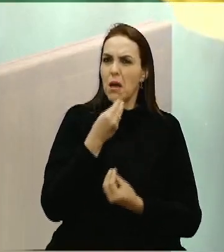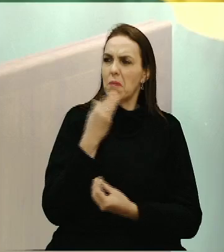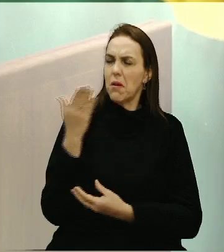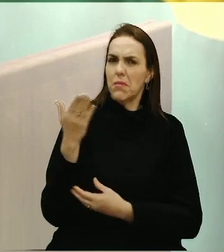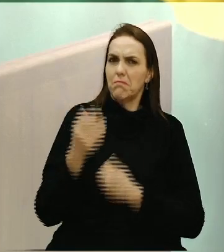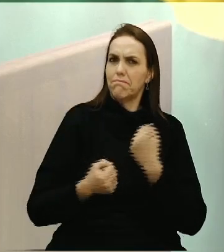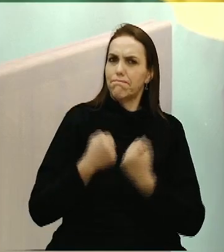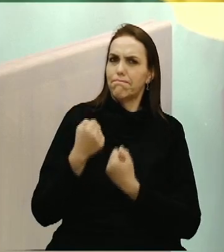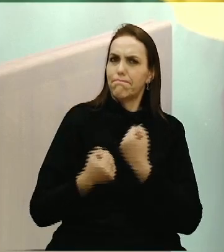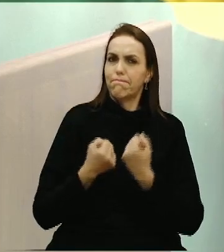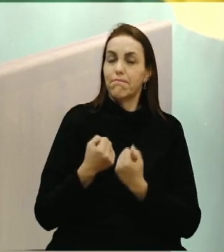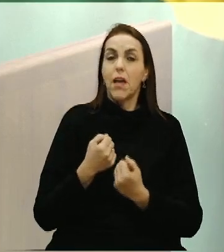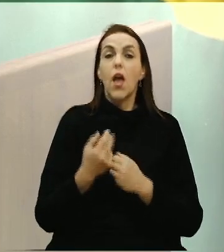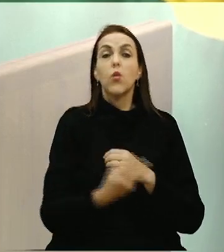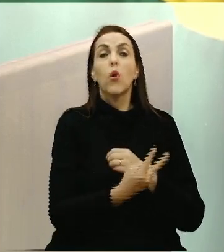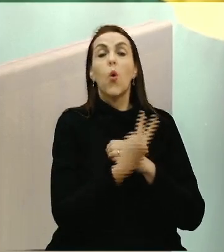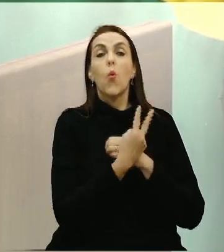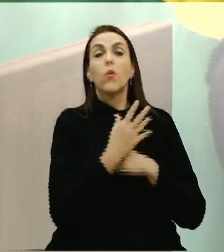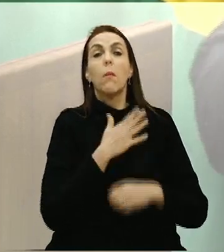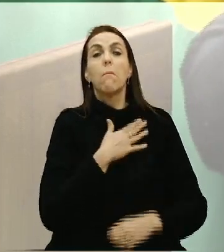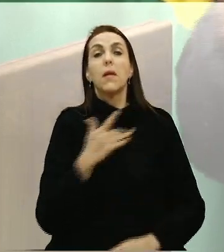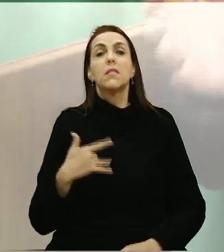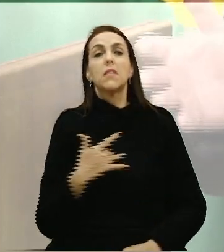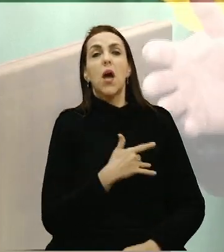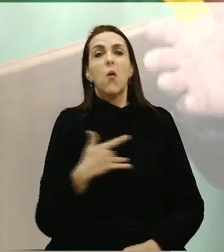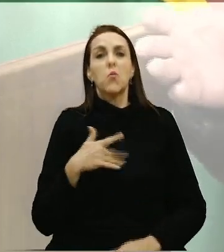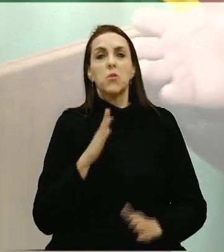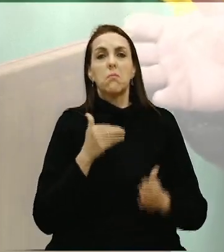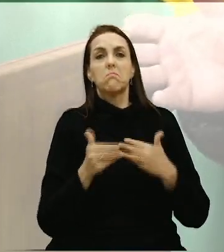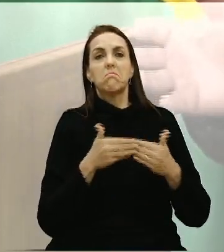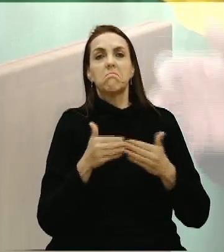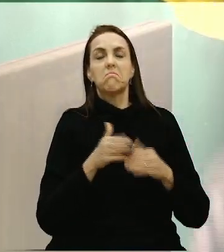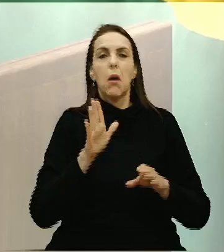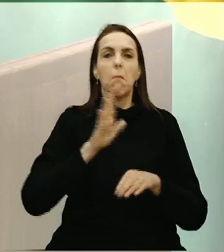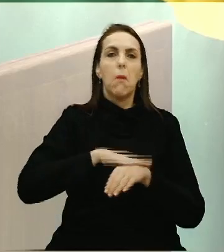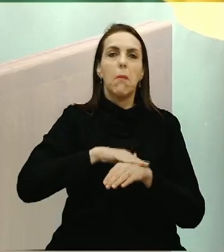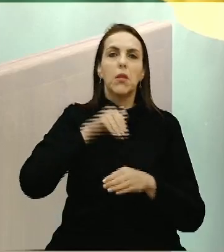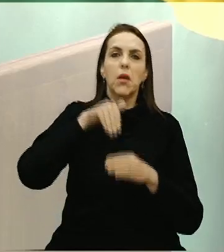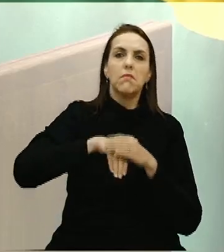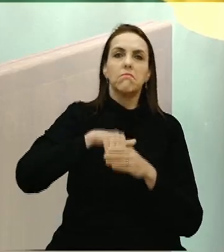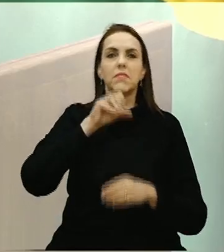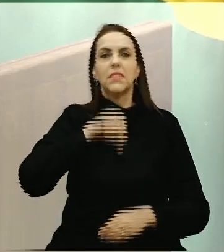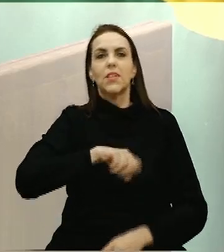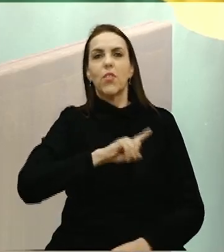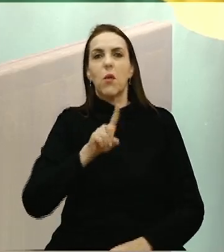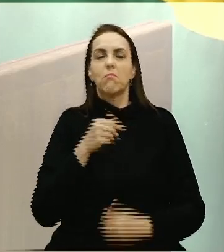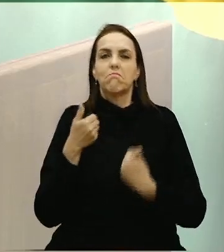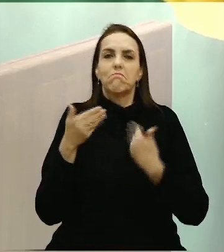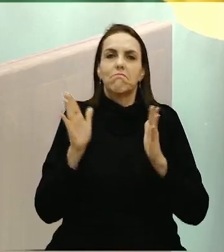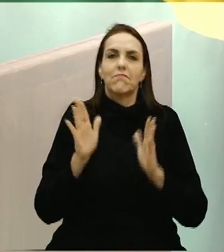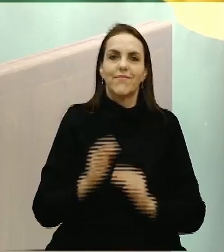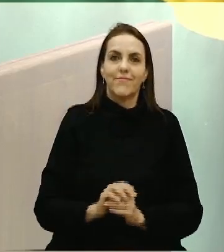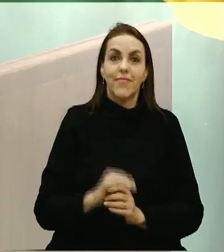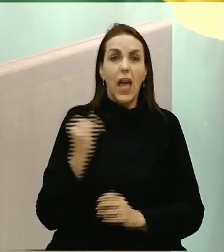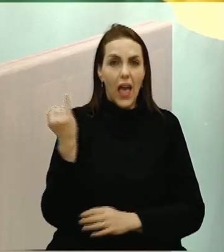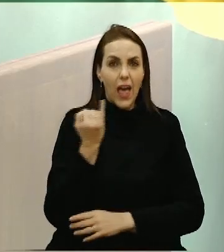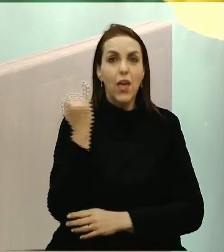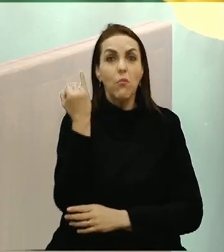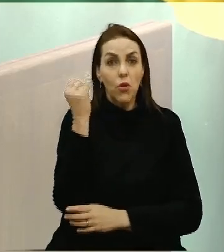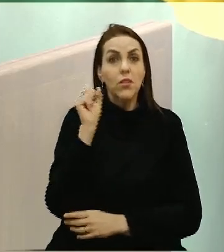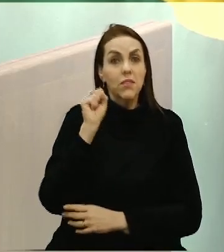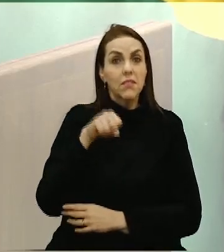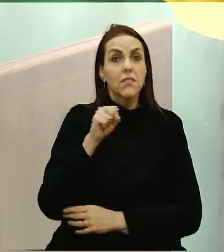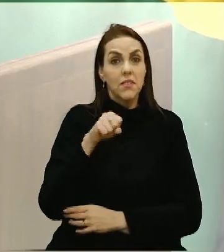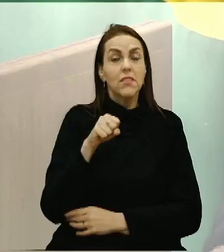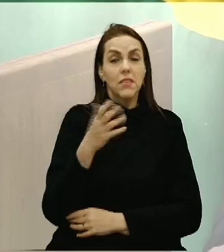respondeu, eu estou cuidando da minha saúde, independente se é época de eleição ou não. Então, É muito importante